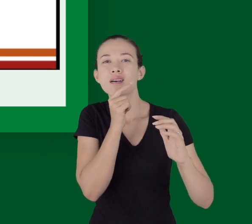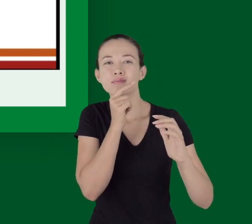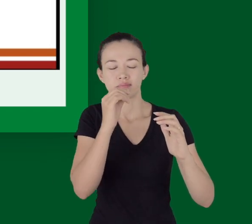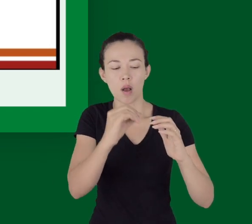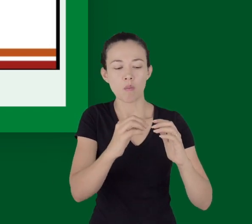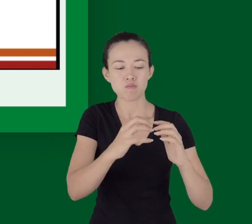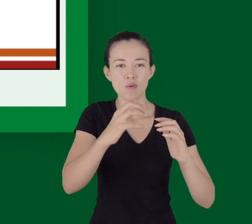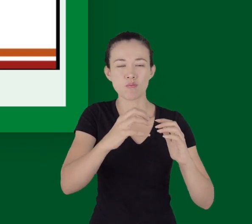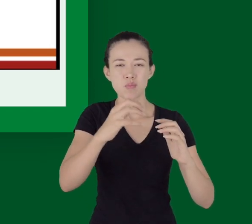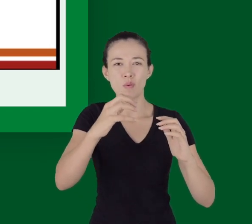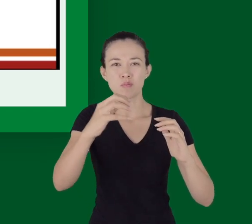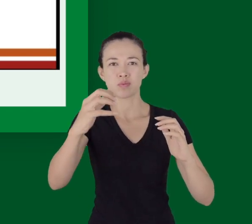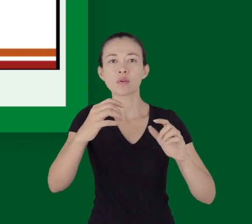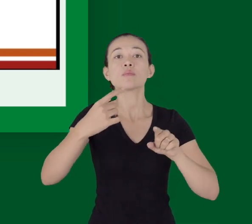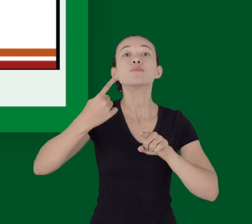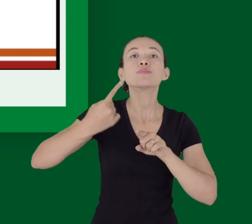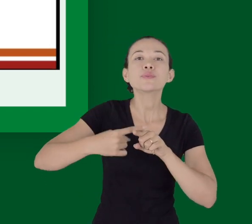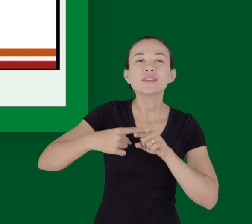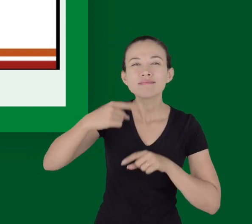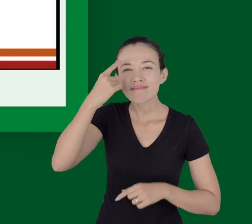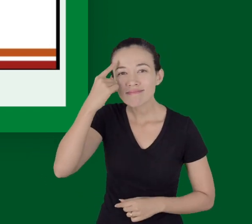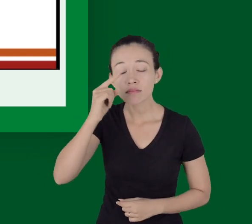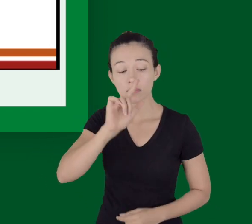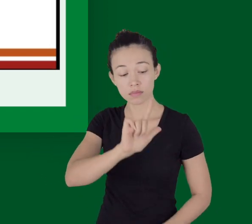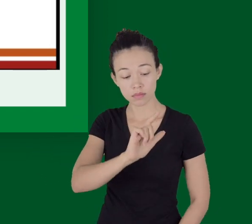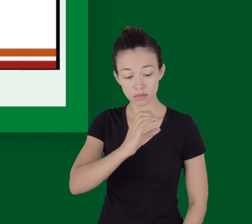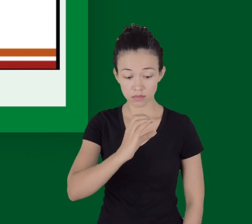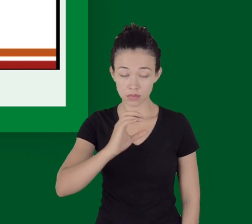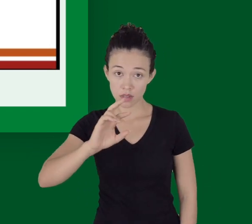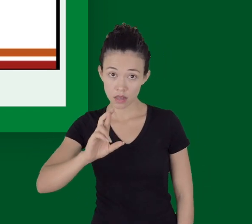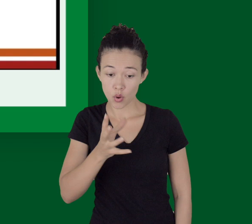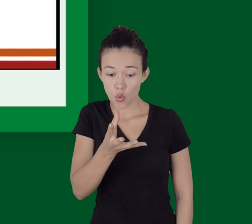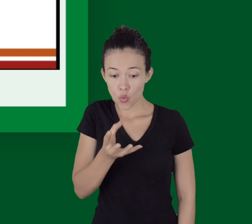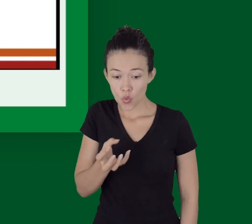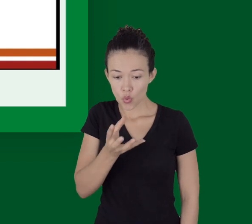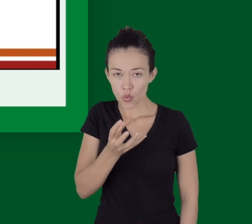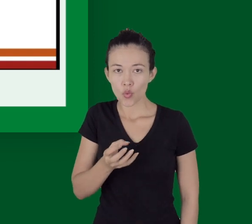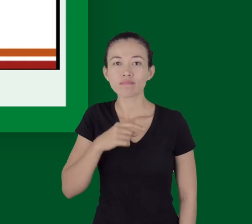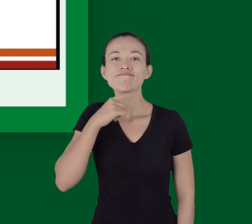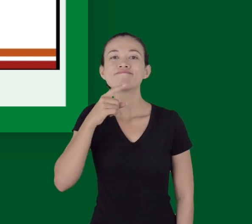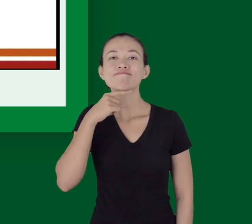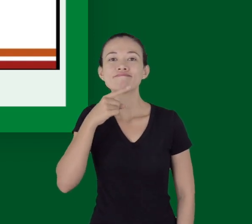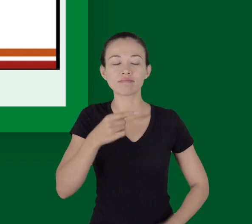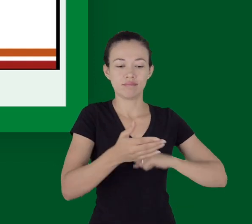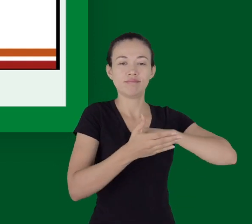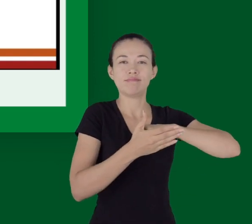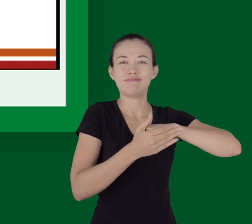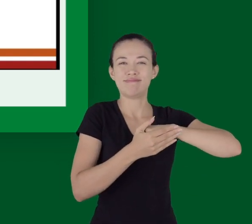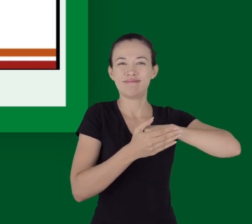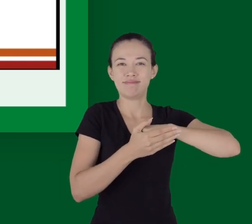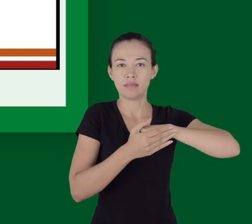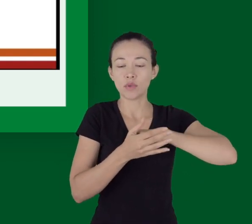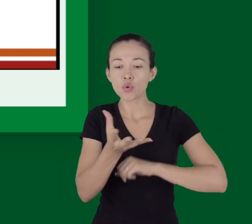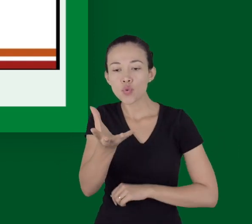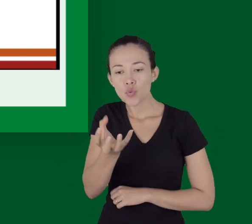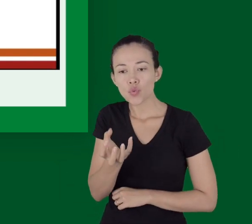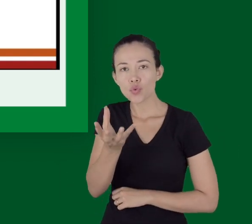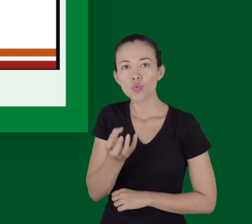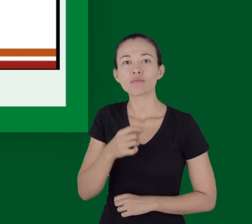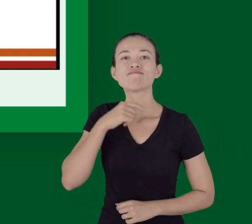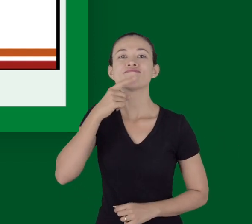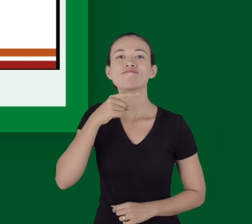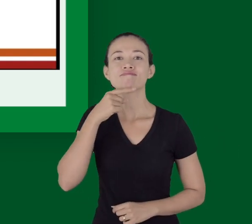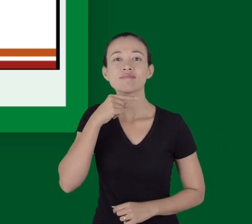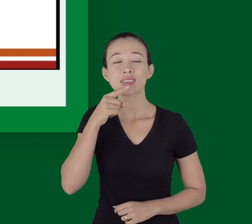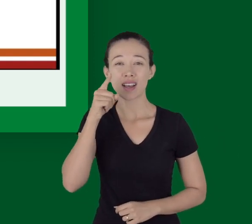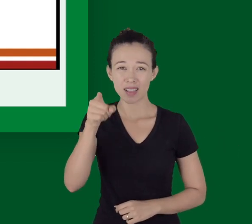de hidrocefalia, principalmente gerados por conta de comprometimento desse sistema de drenagem do líquor, comprometimento desse